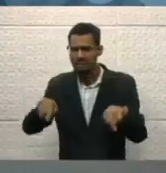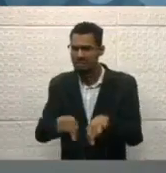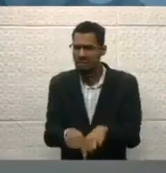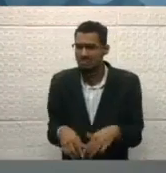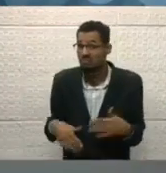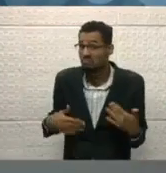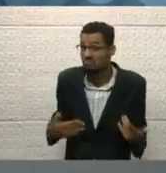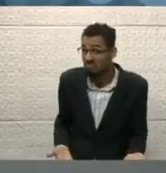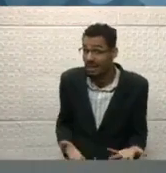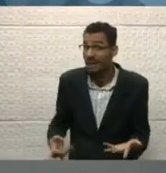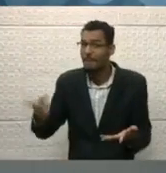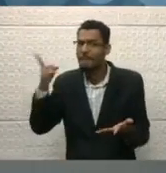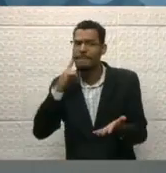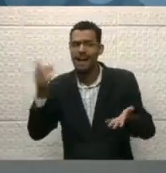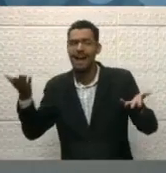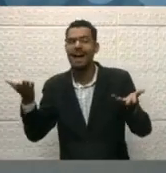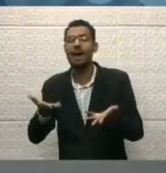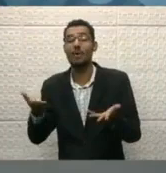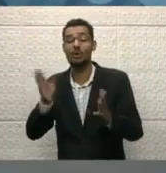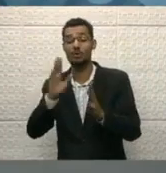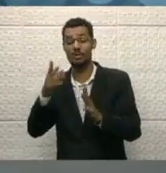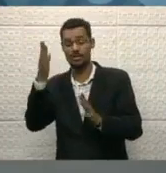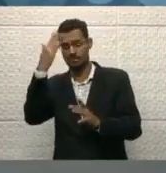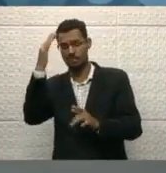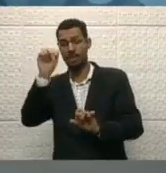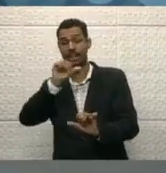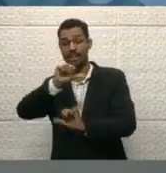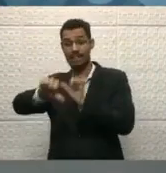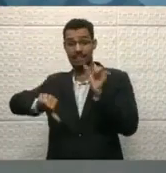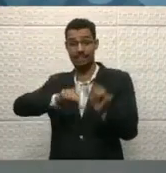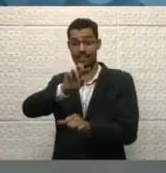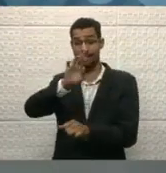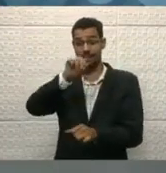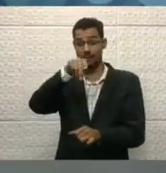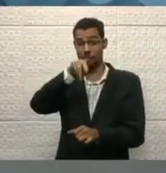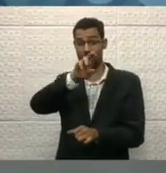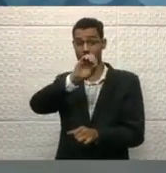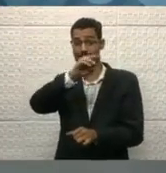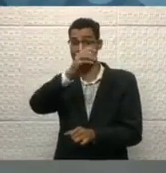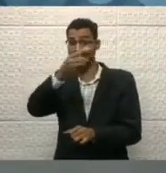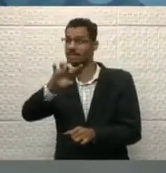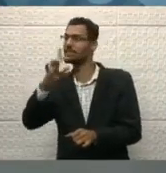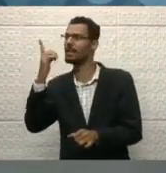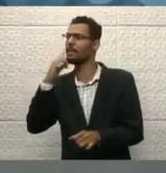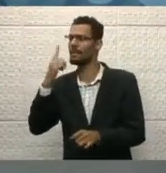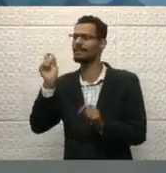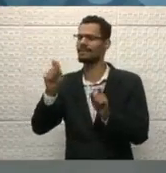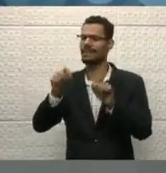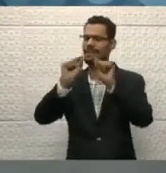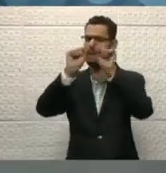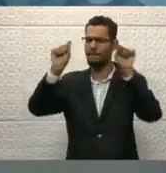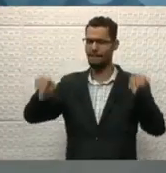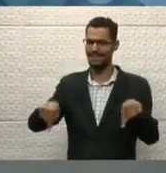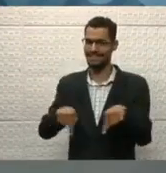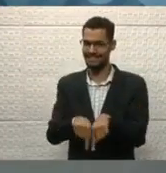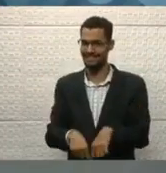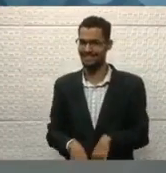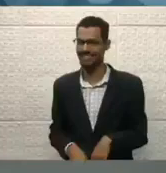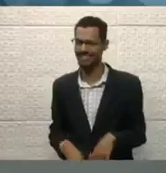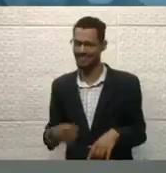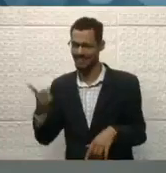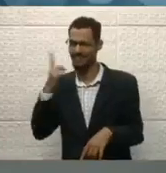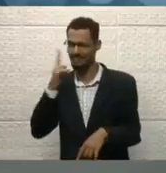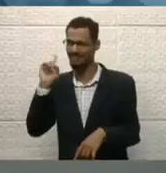agora, inicialmente, nós conhecemos a transformação e o objetivo é obter a matriz associada. Então,